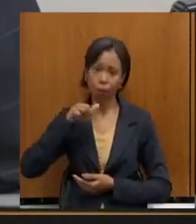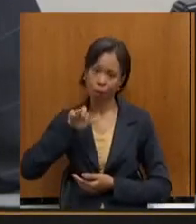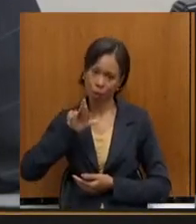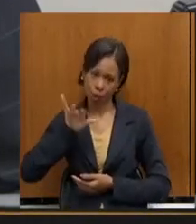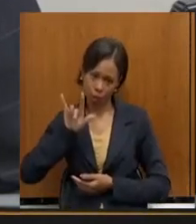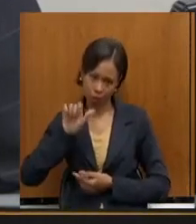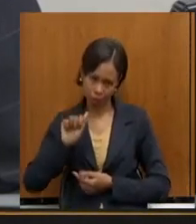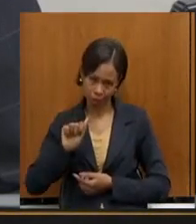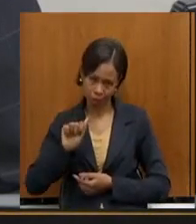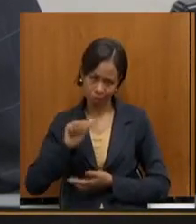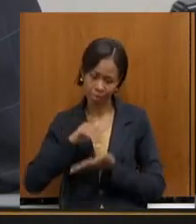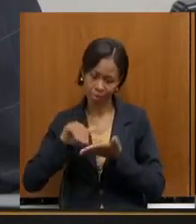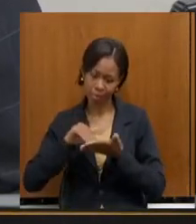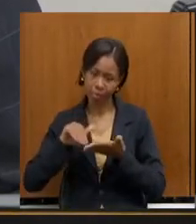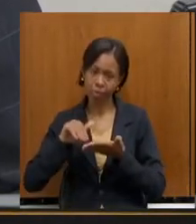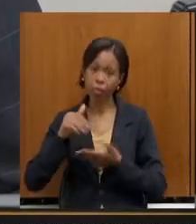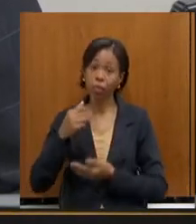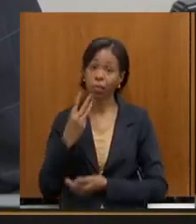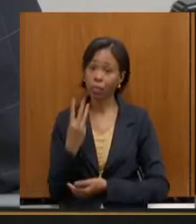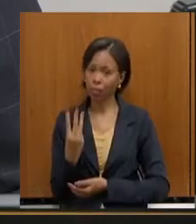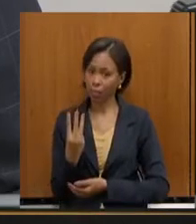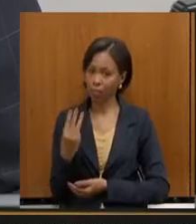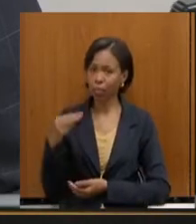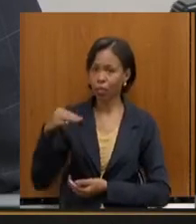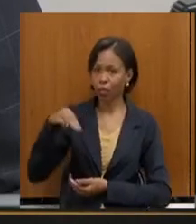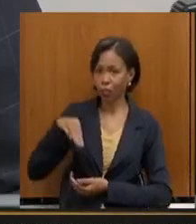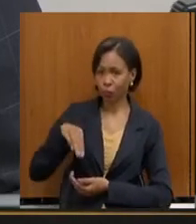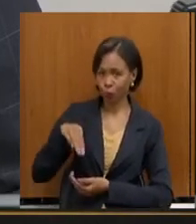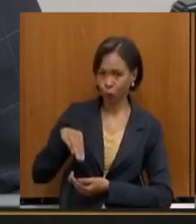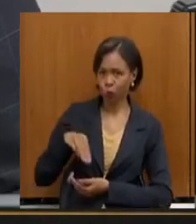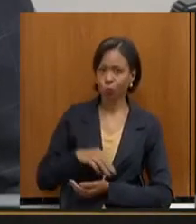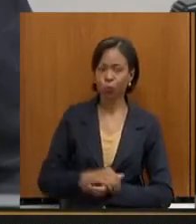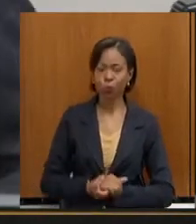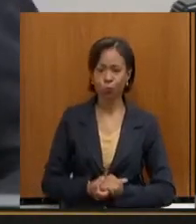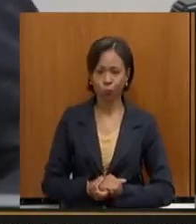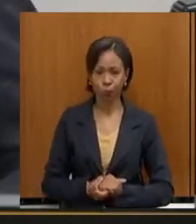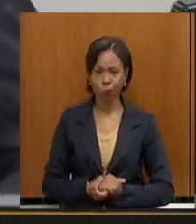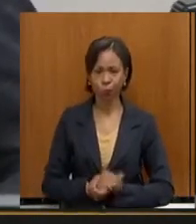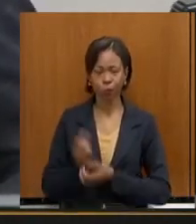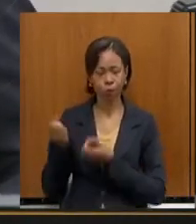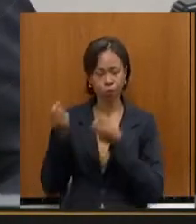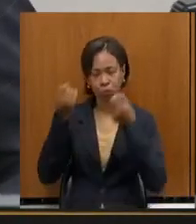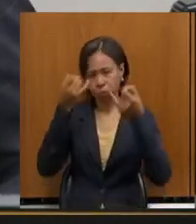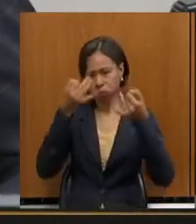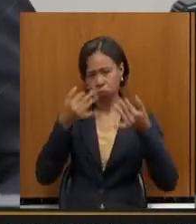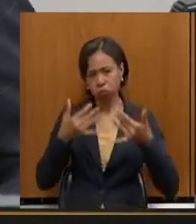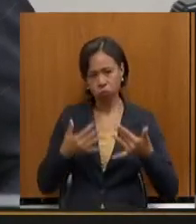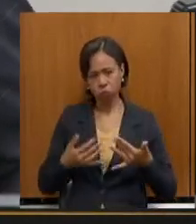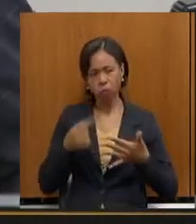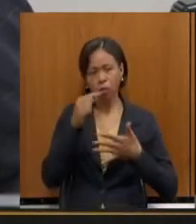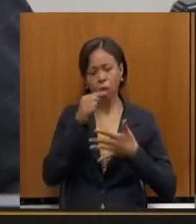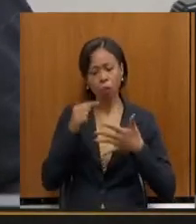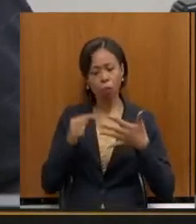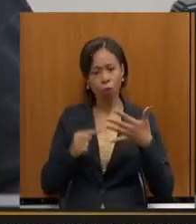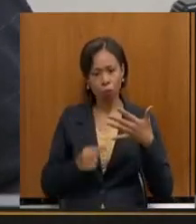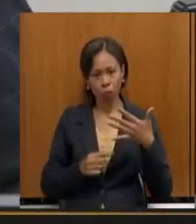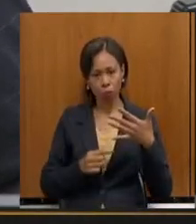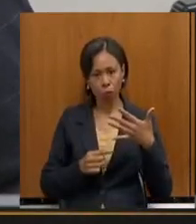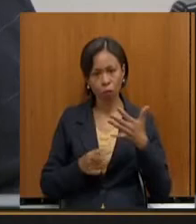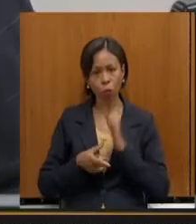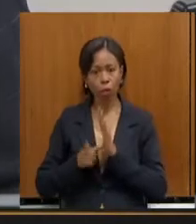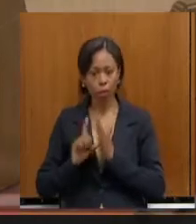por 3 minutos para colocações em relação às a deputada